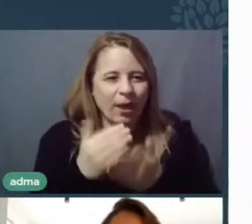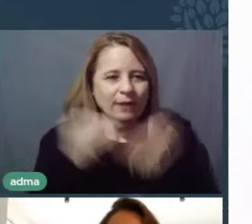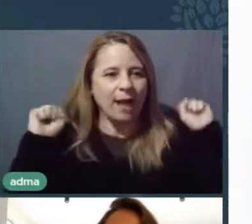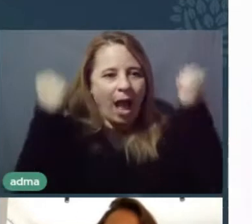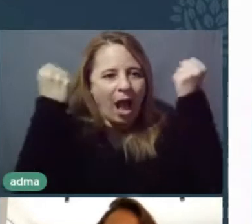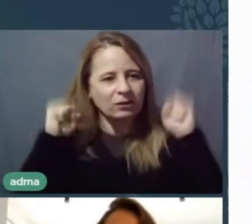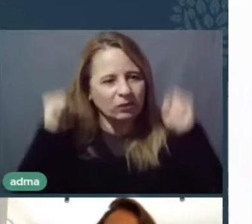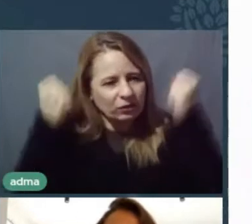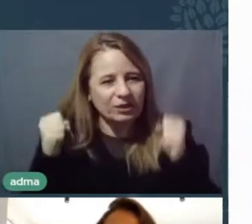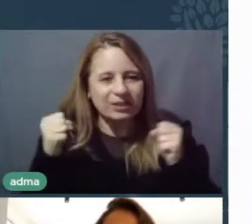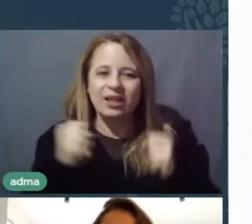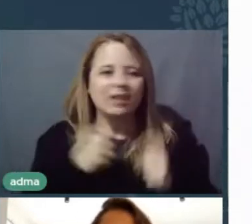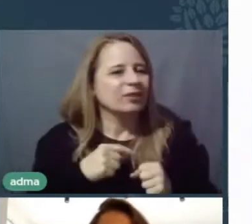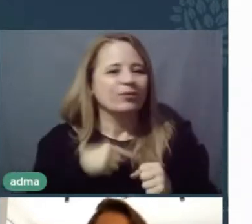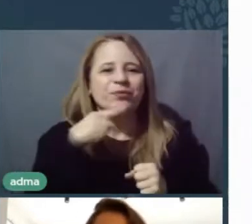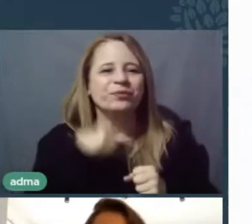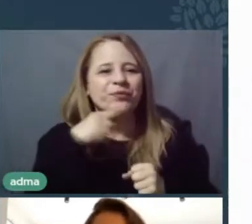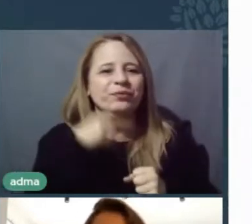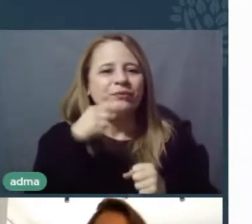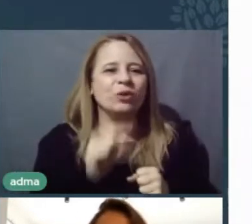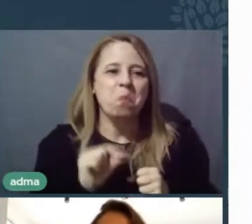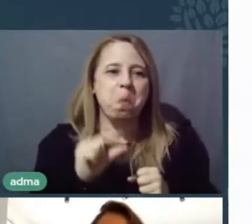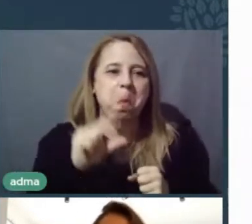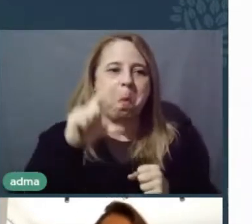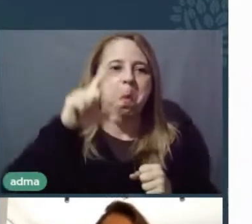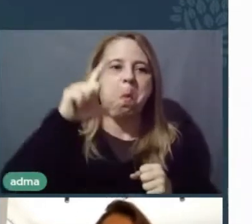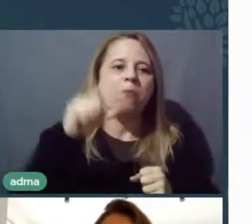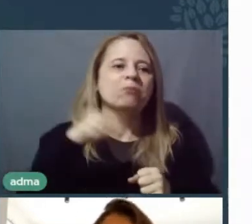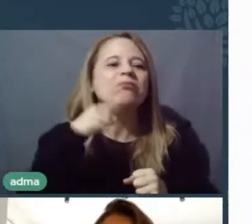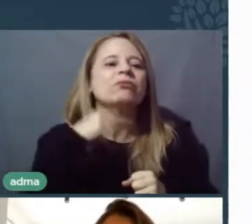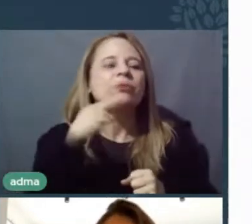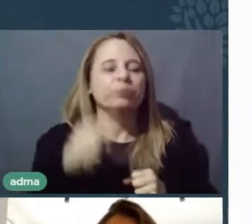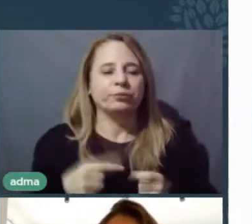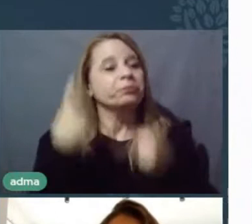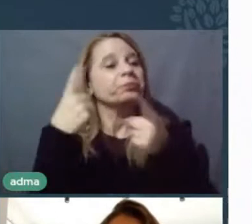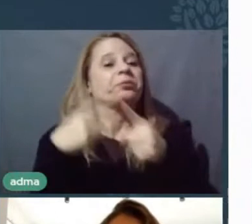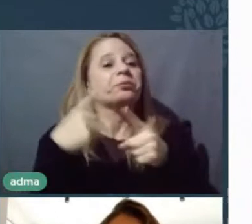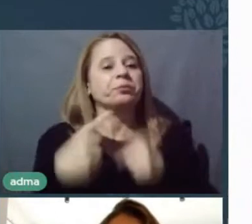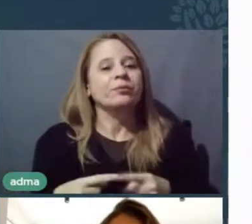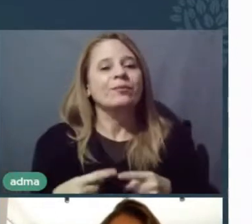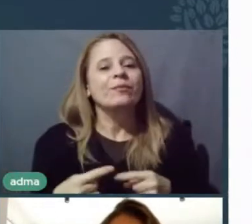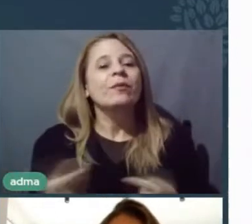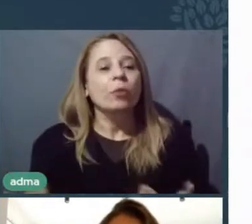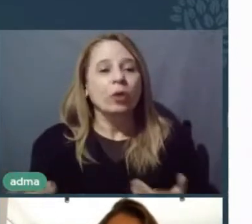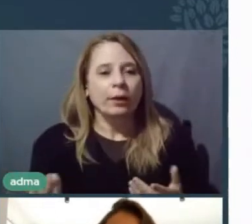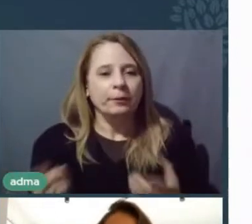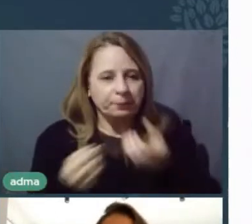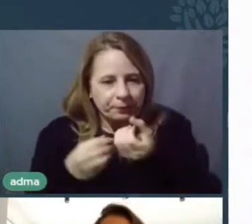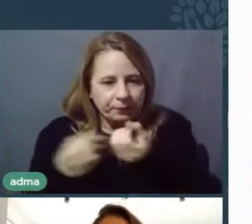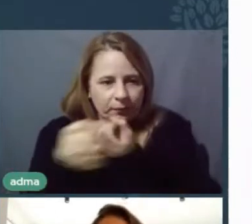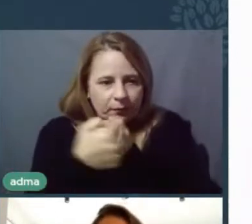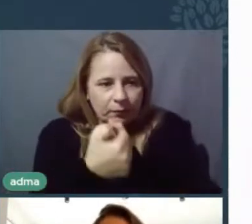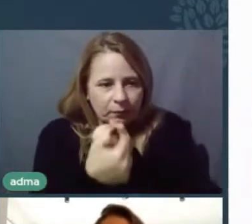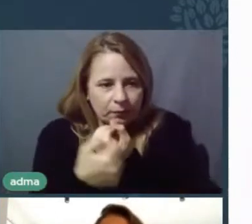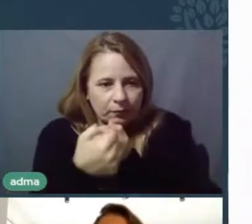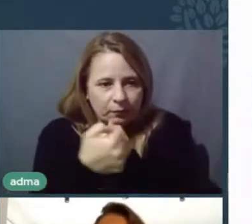atividade física, ele não é possível aumentar tanto. Por que não é possível aumentar tanto? Porque o diâmetro dessa via aérea ele é